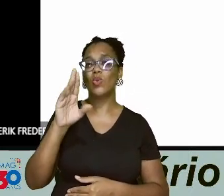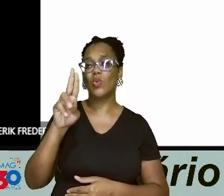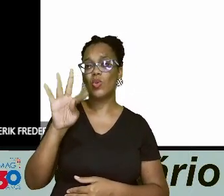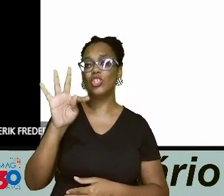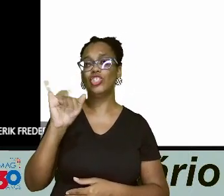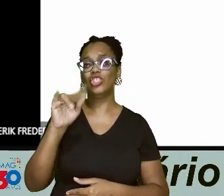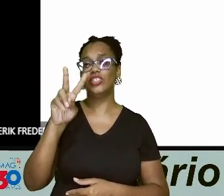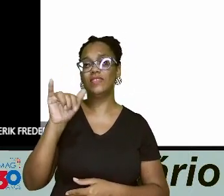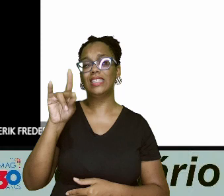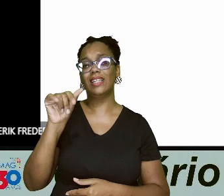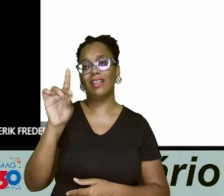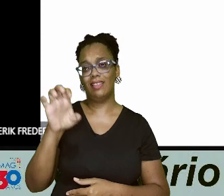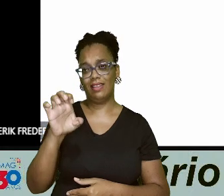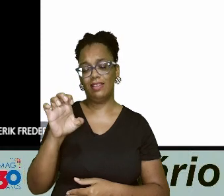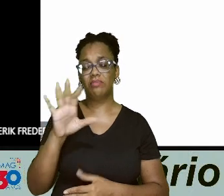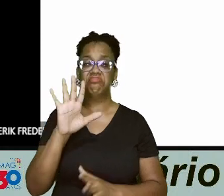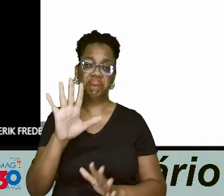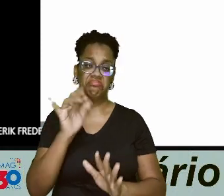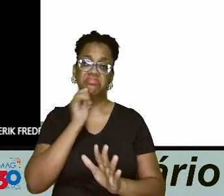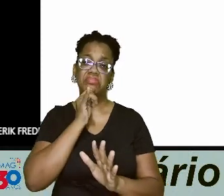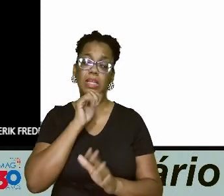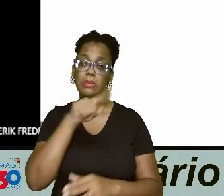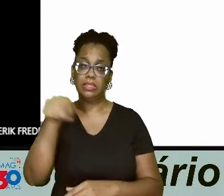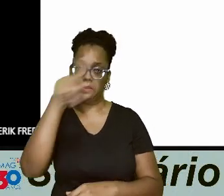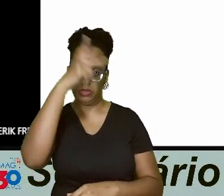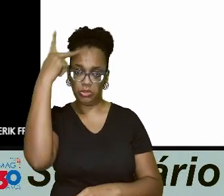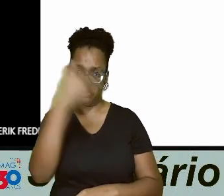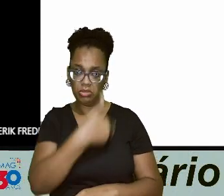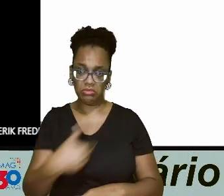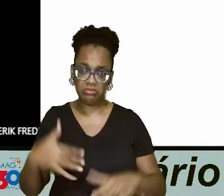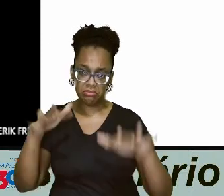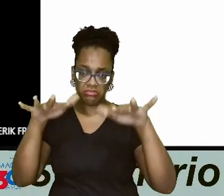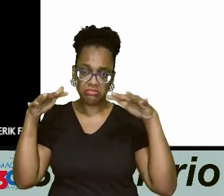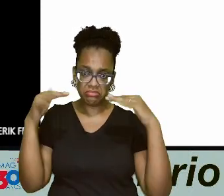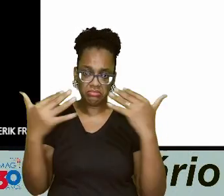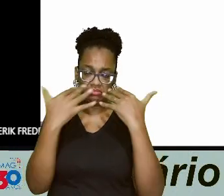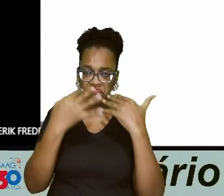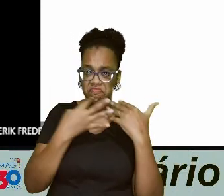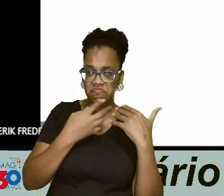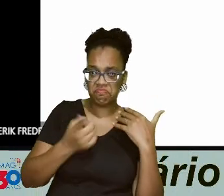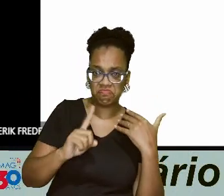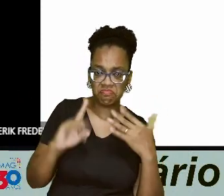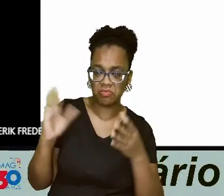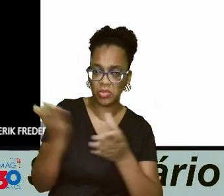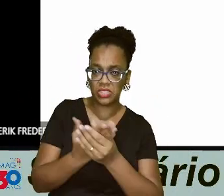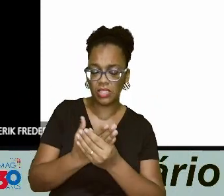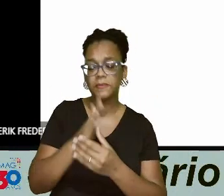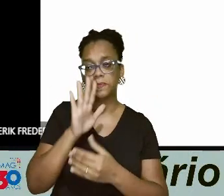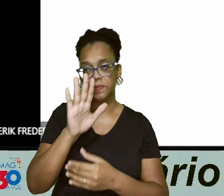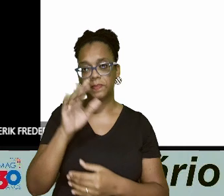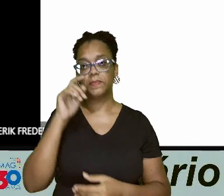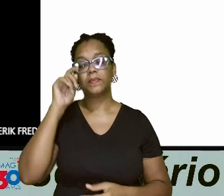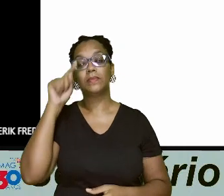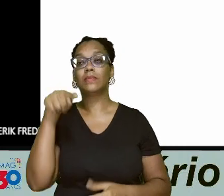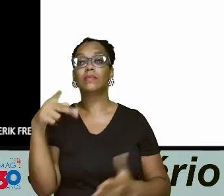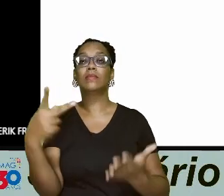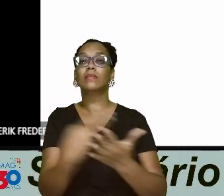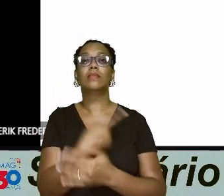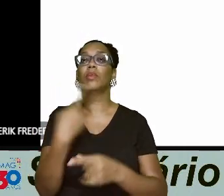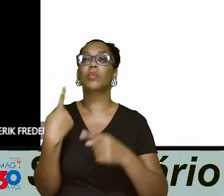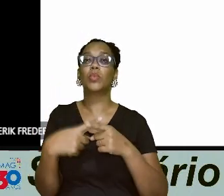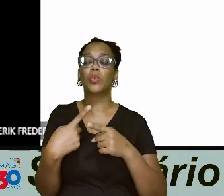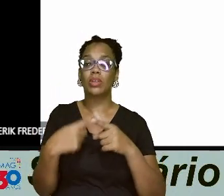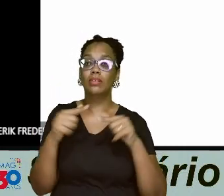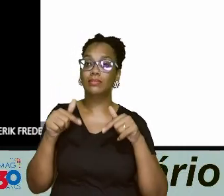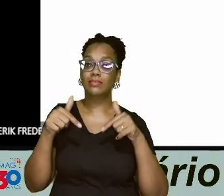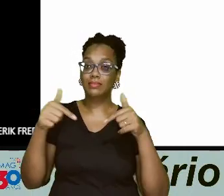alguém do público que esteja nos assistindo não esteja familiarizado com esse processo, isso ocorre porque o executado, nesse